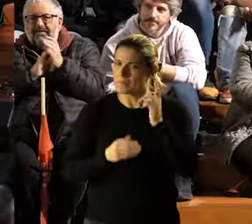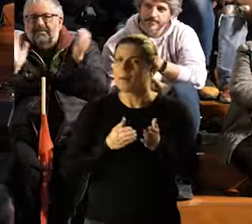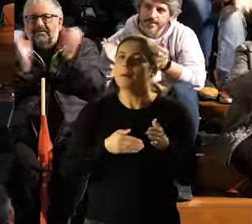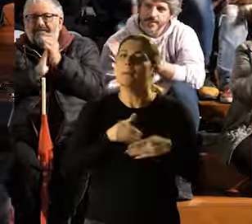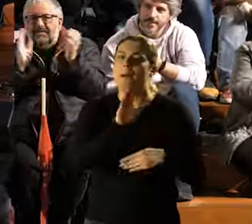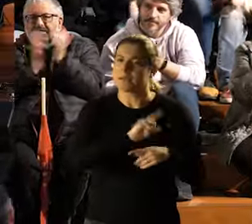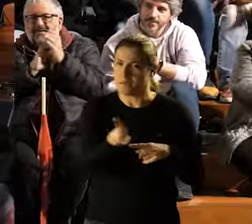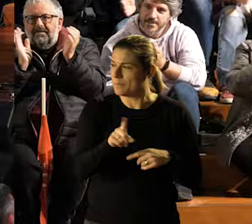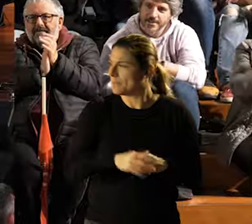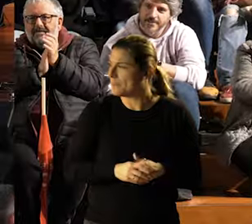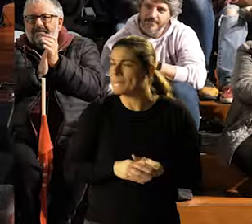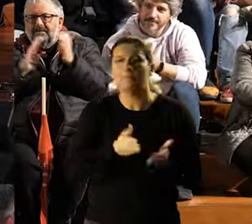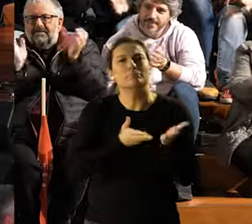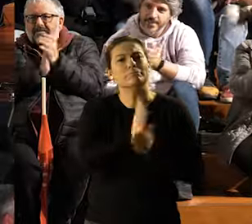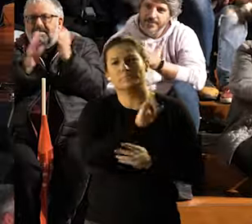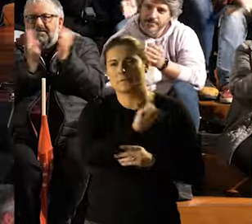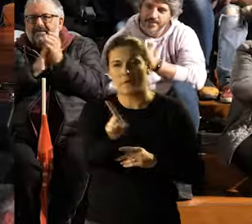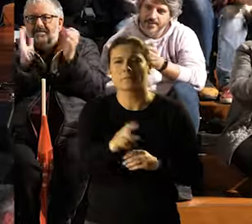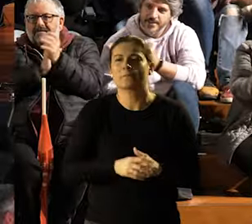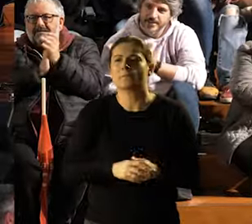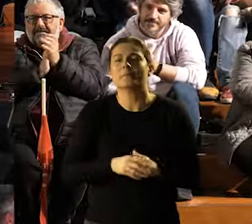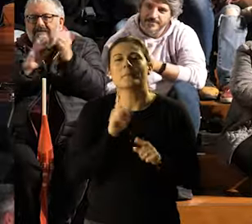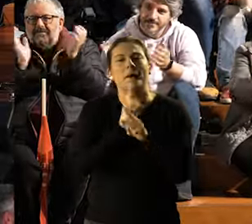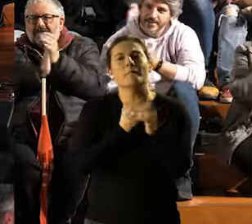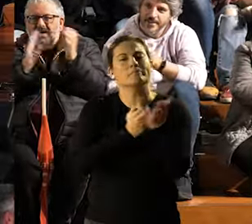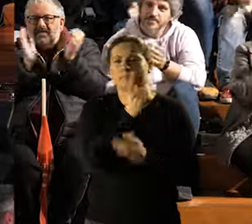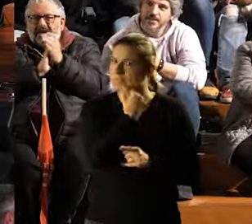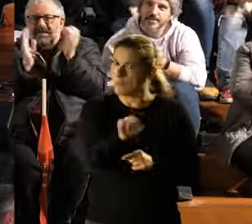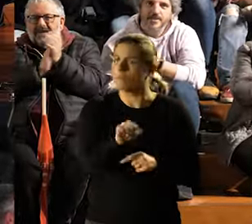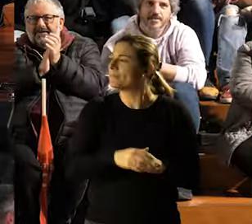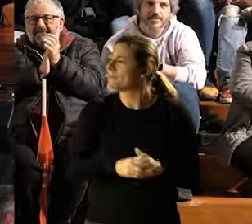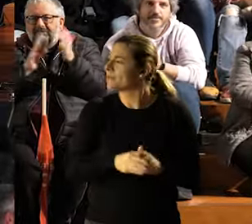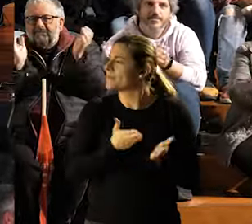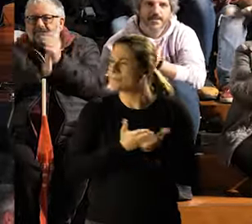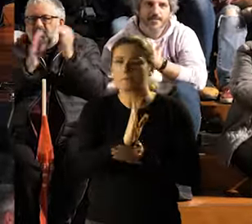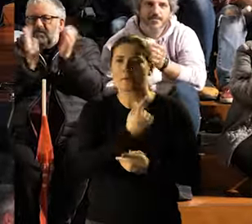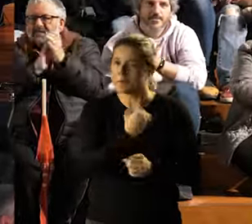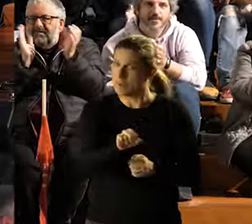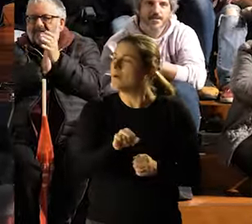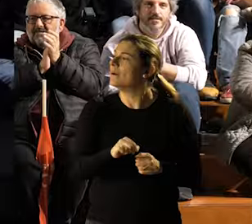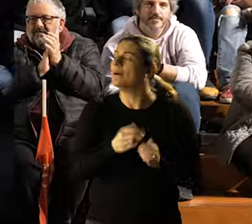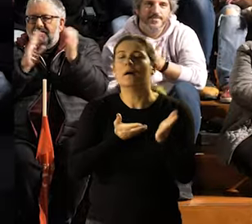passarão não não não